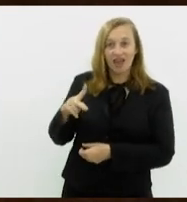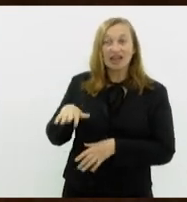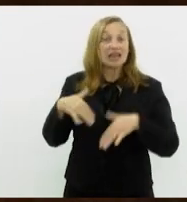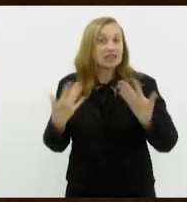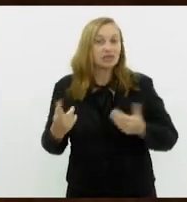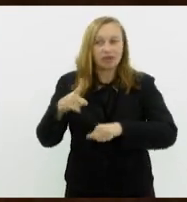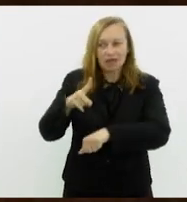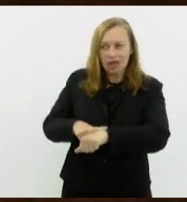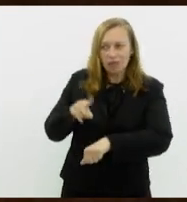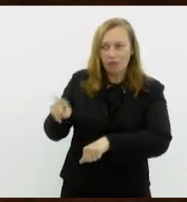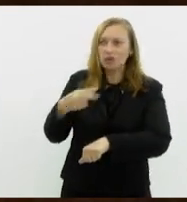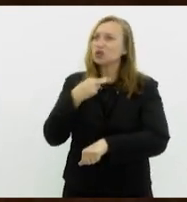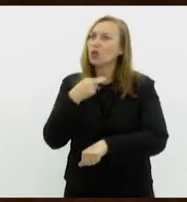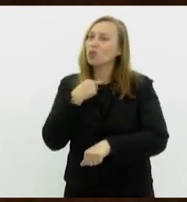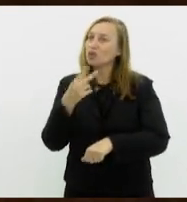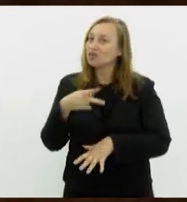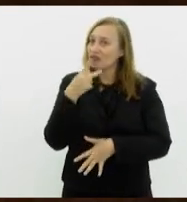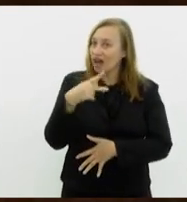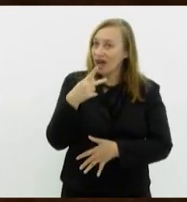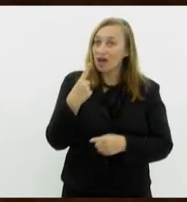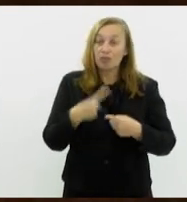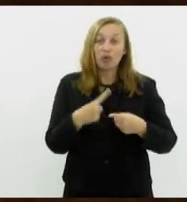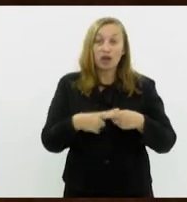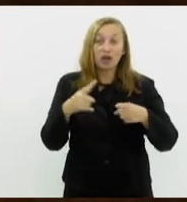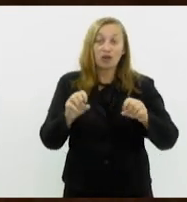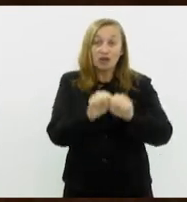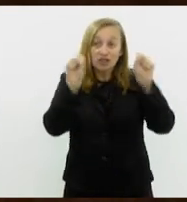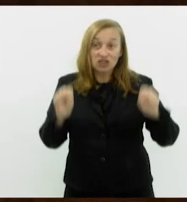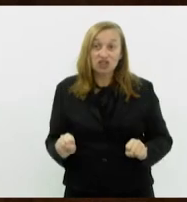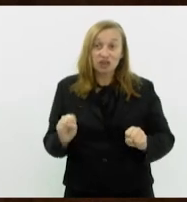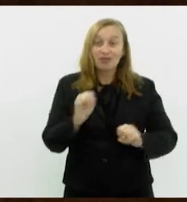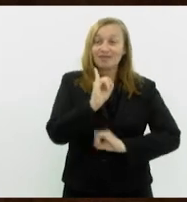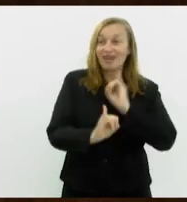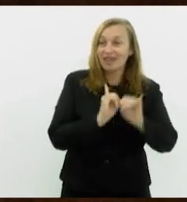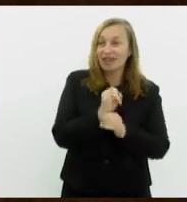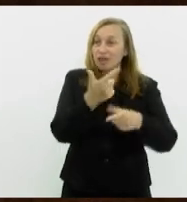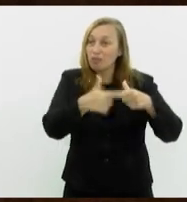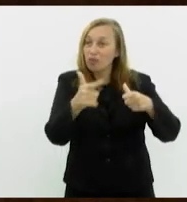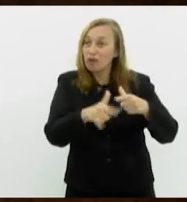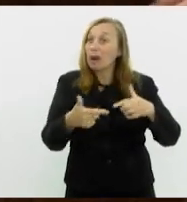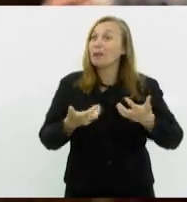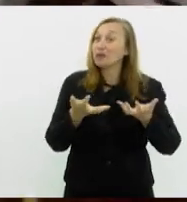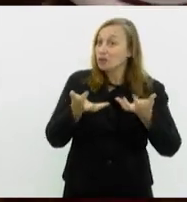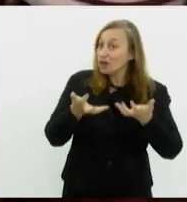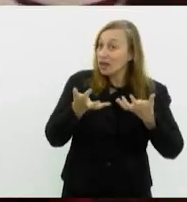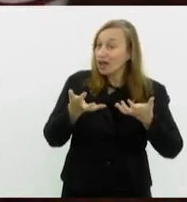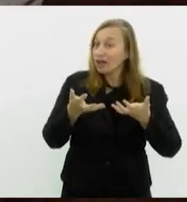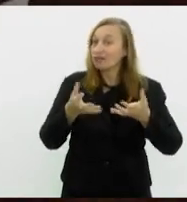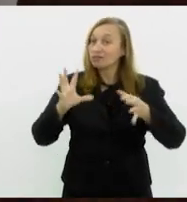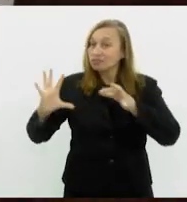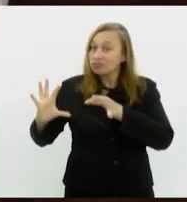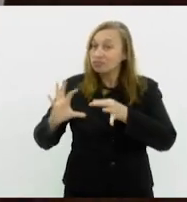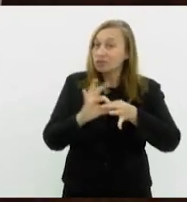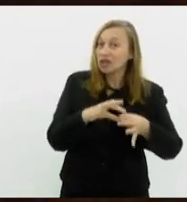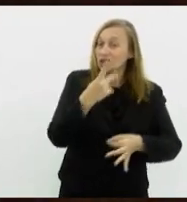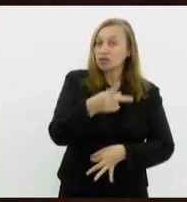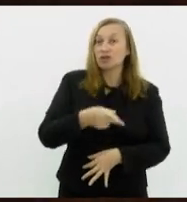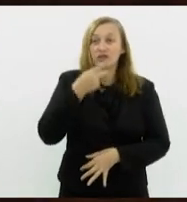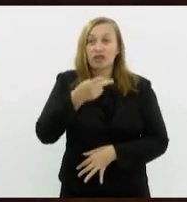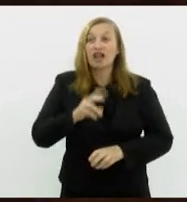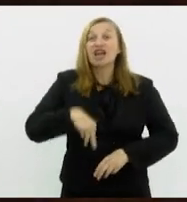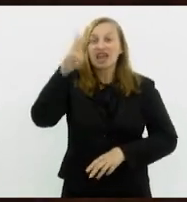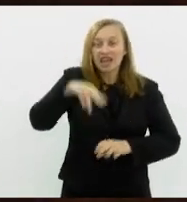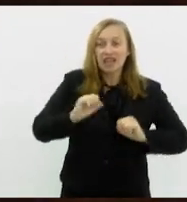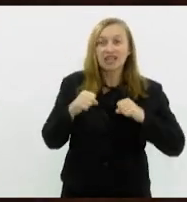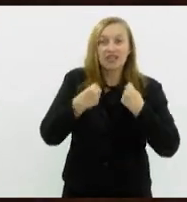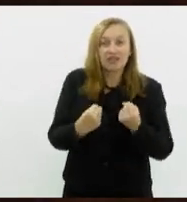naquele momento eu não pude falar porque o sistema deu problema, mas eu quero fazer coro a Vossa Excelência, e quem defende a